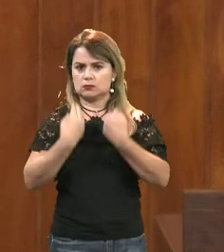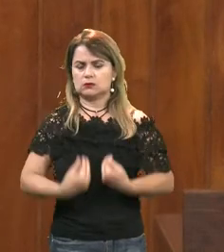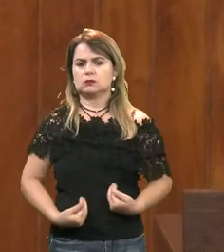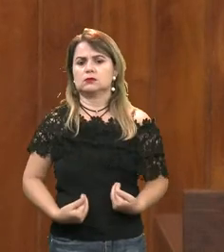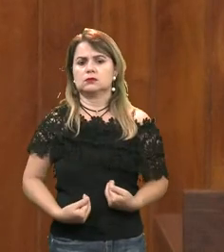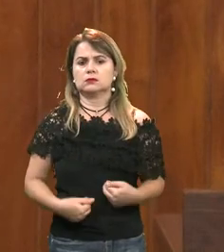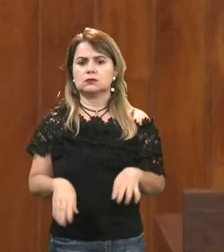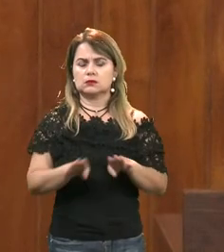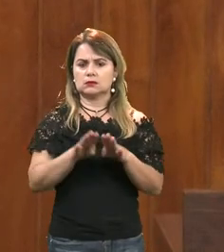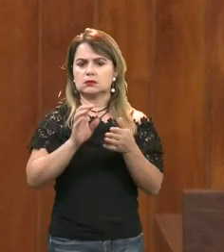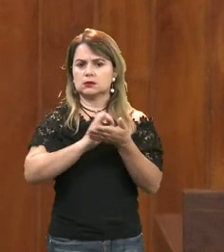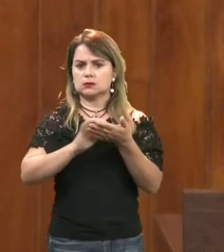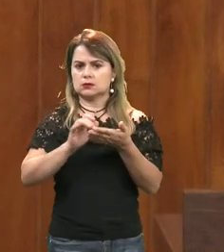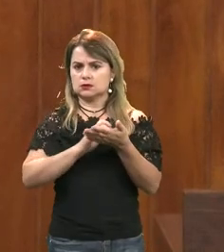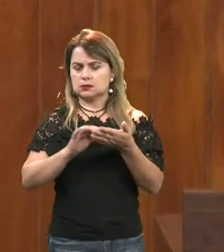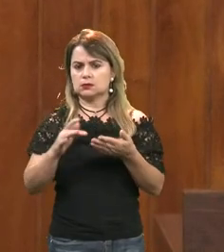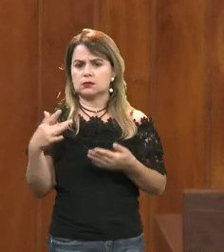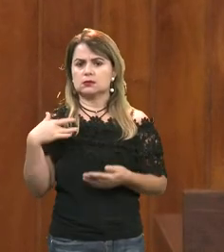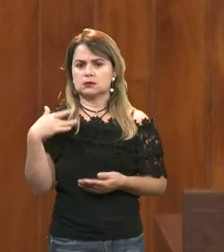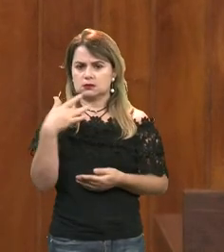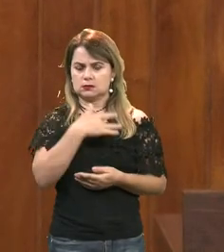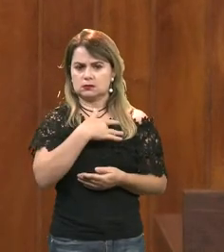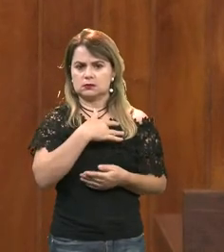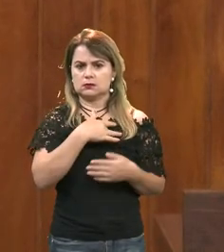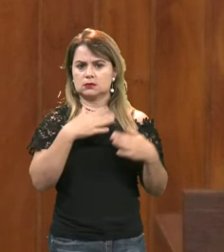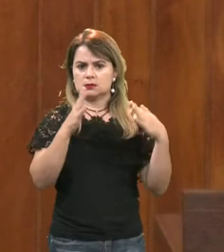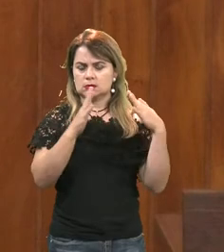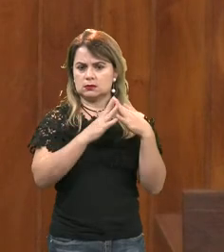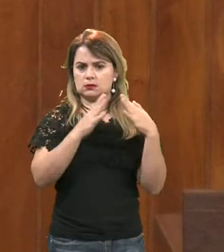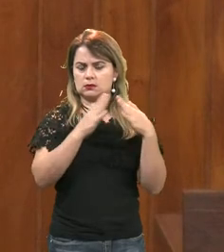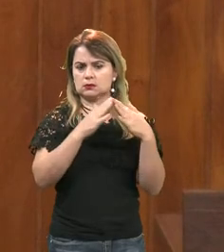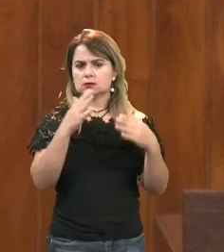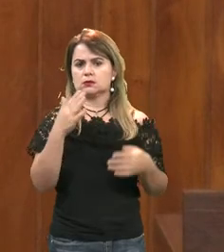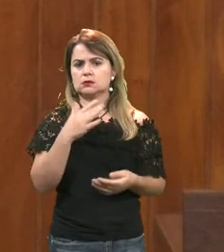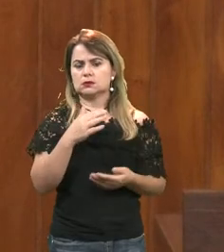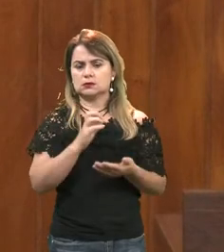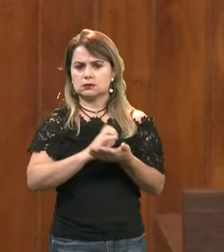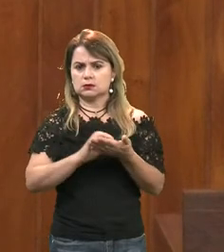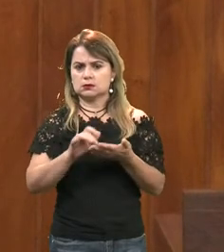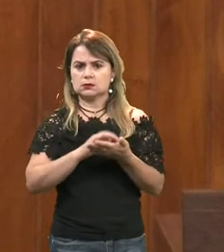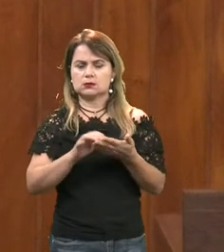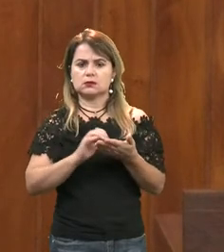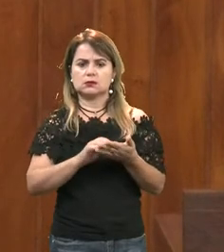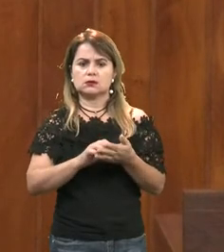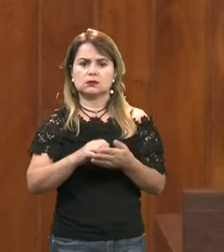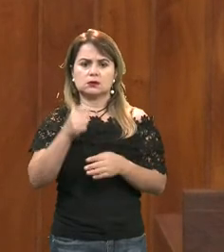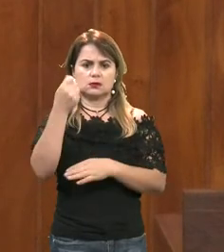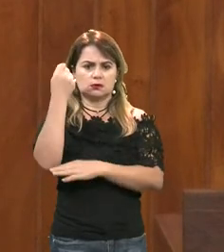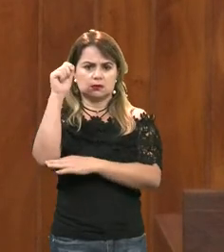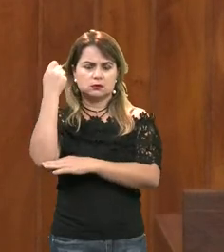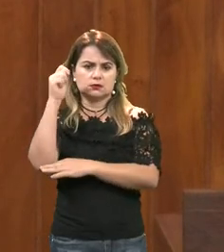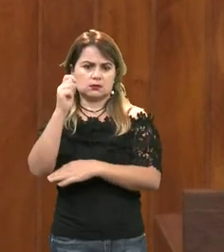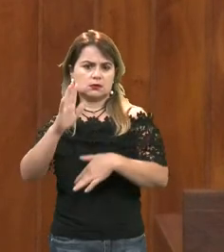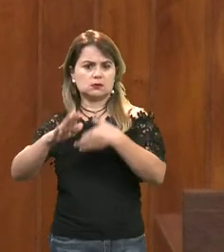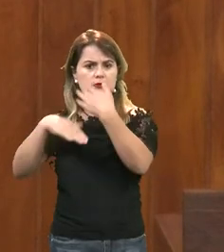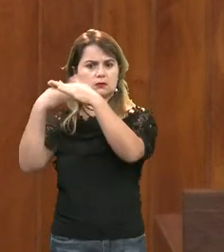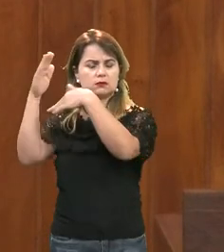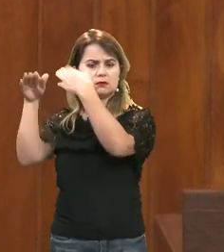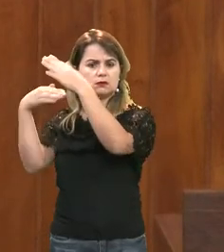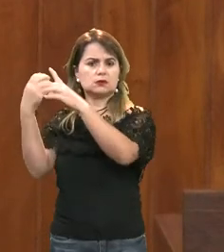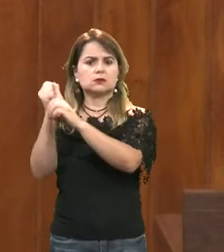Secretaria Municipal da Saúde, Secretaria Municipal de Assistência e Desenvolvimento